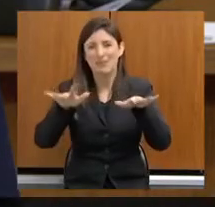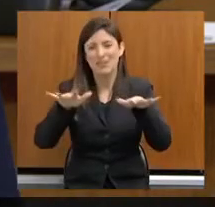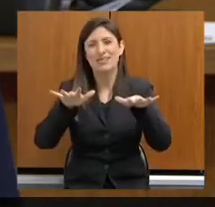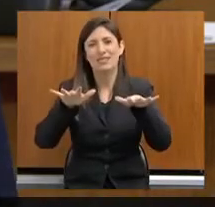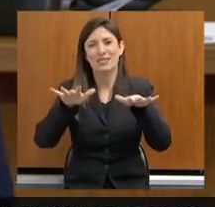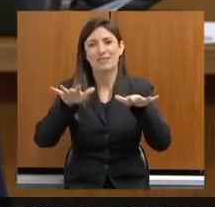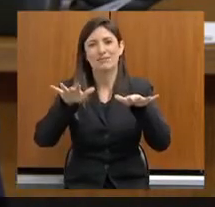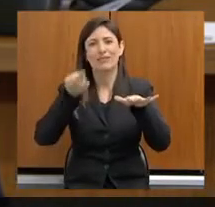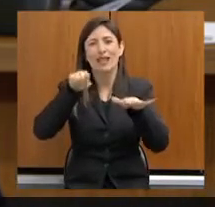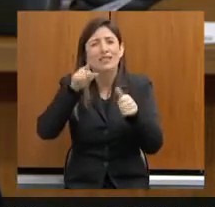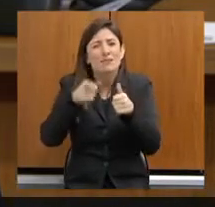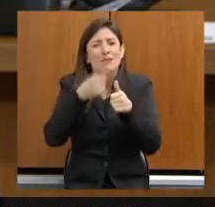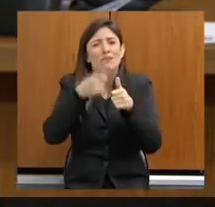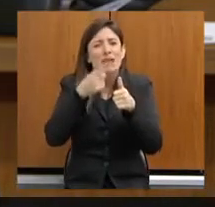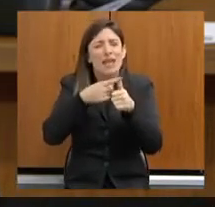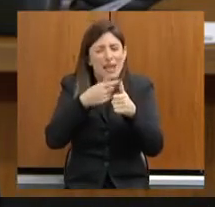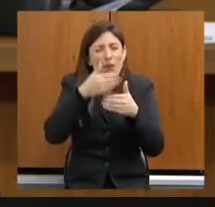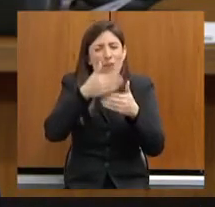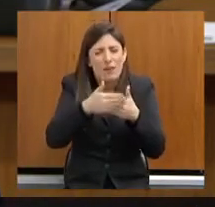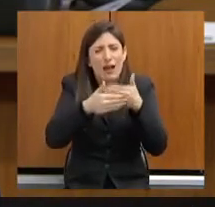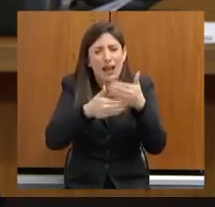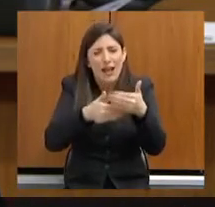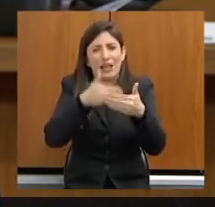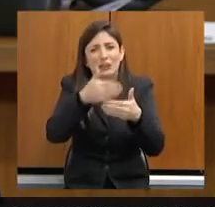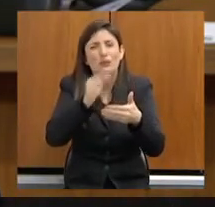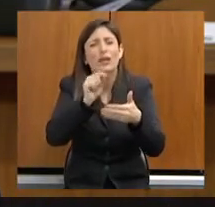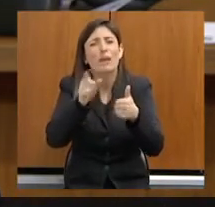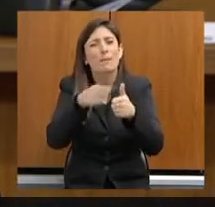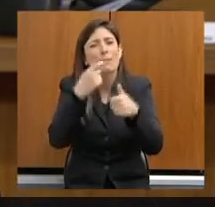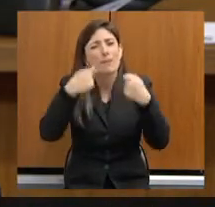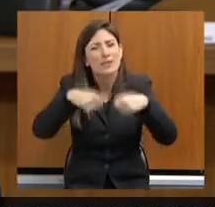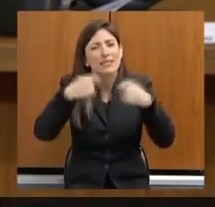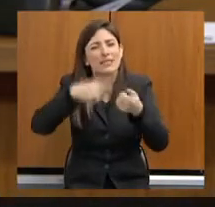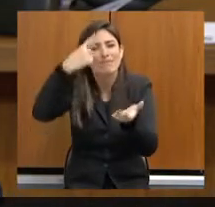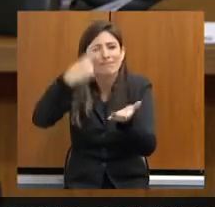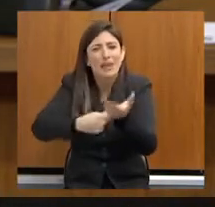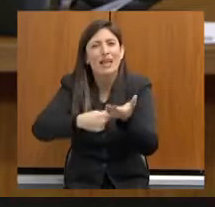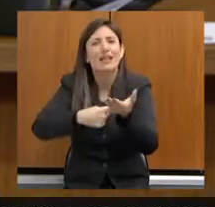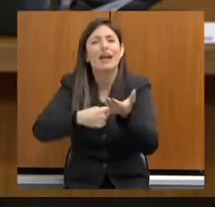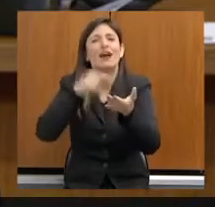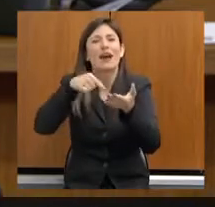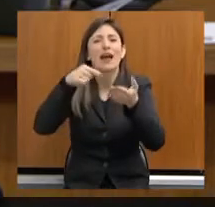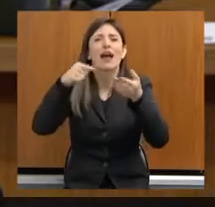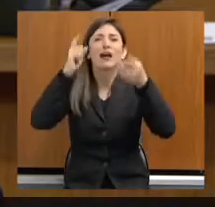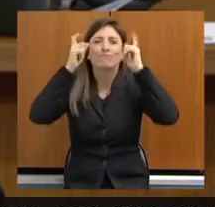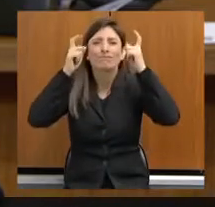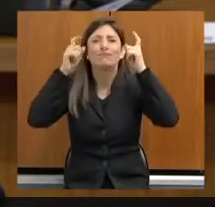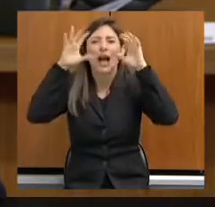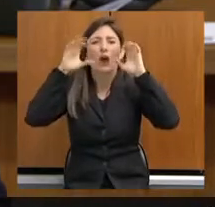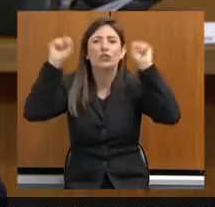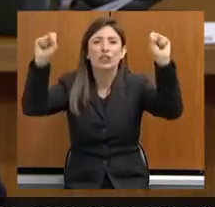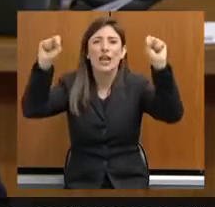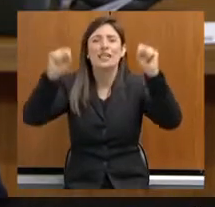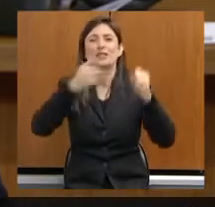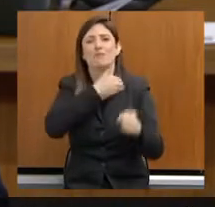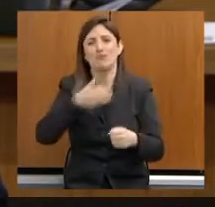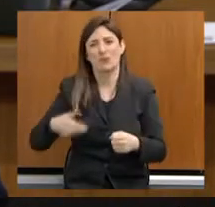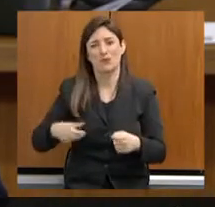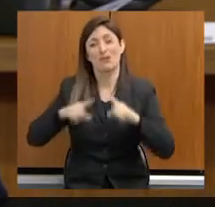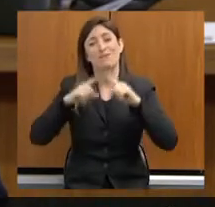começa um processo de regulação fundiária no município é uma audiência pública então nós tivemos que infelizmente por causa da pandemia